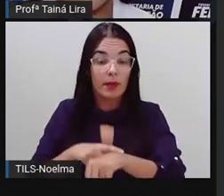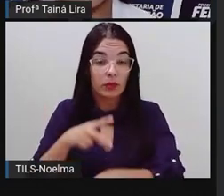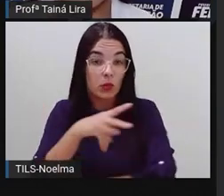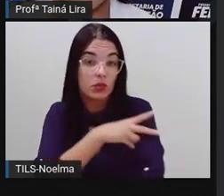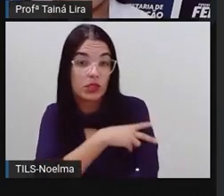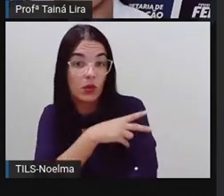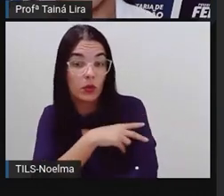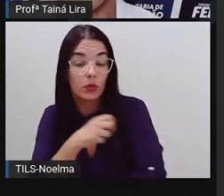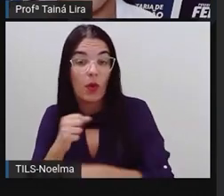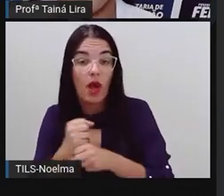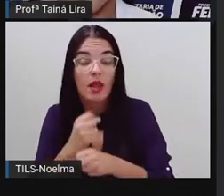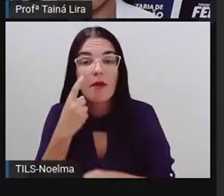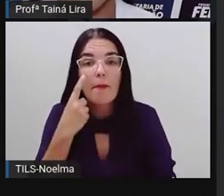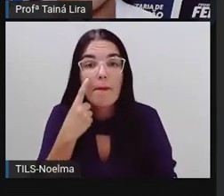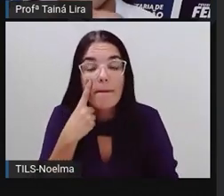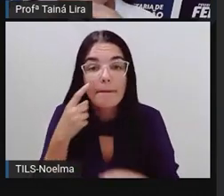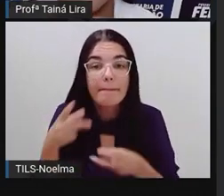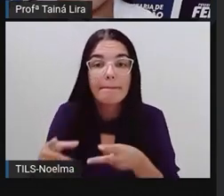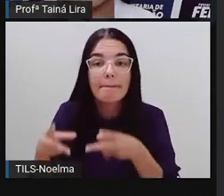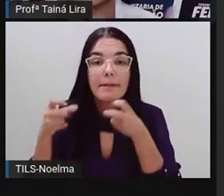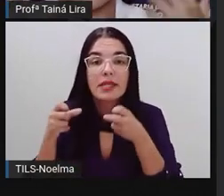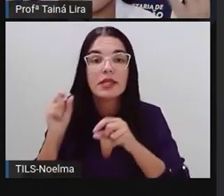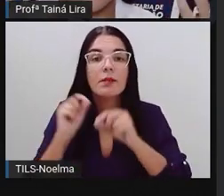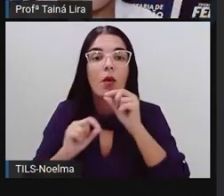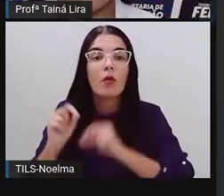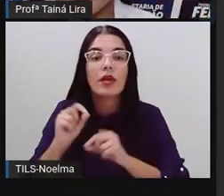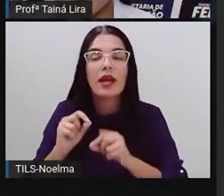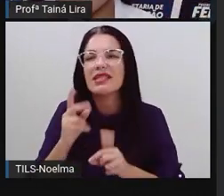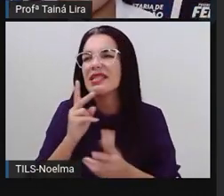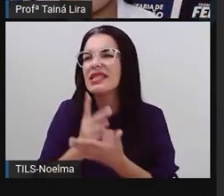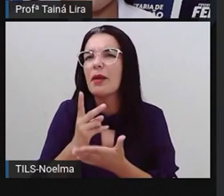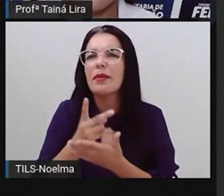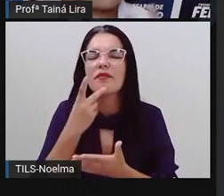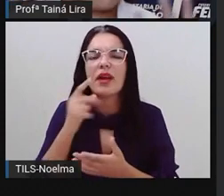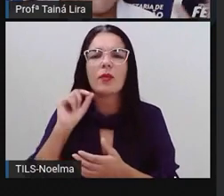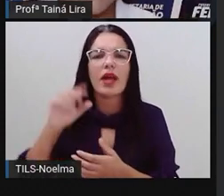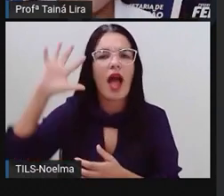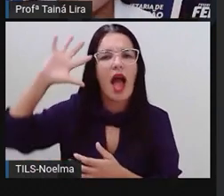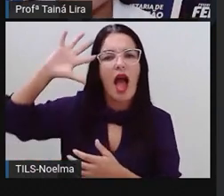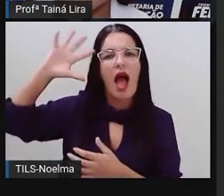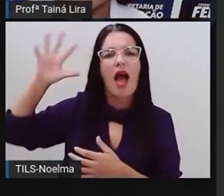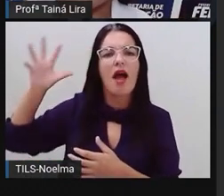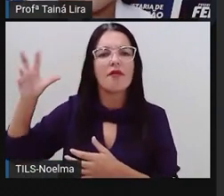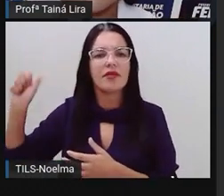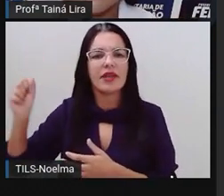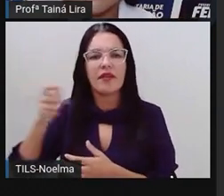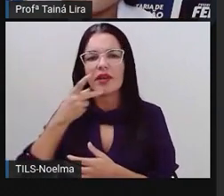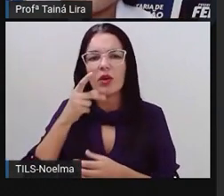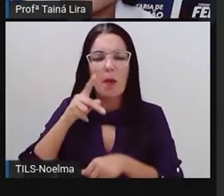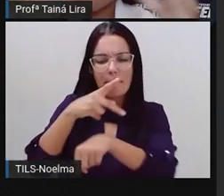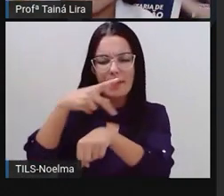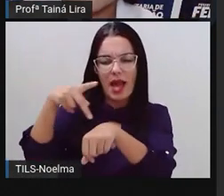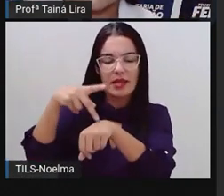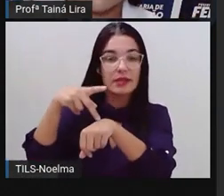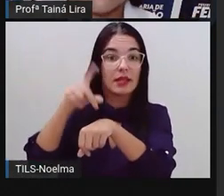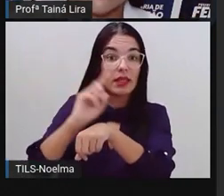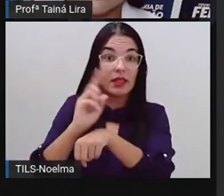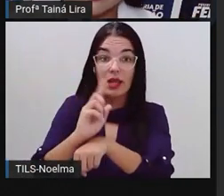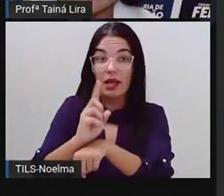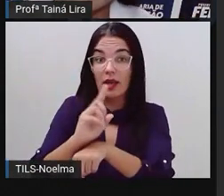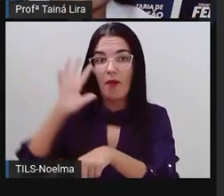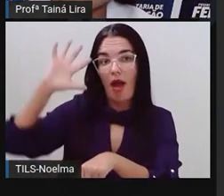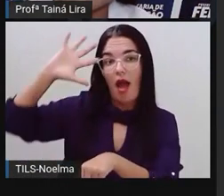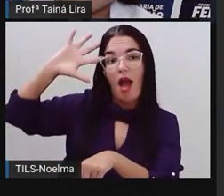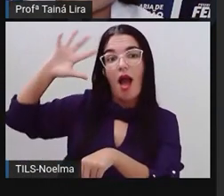ano perceba é que nós geralmente falamos né da África como se ele fosse um país não África é muito maior